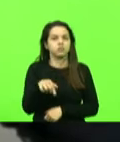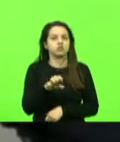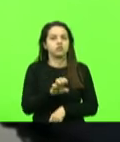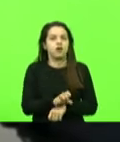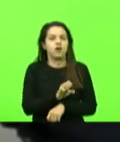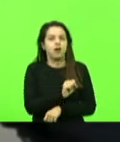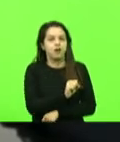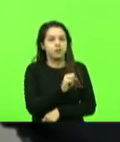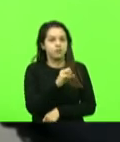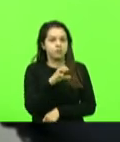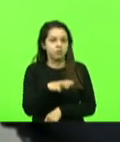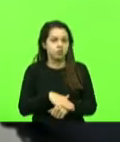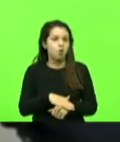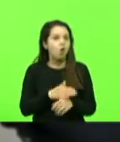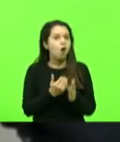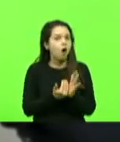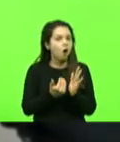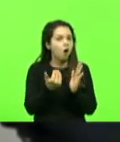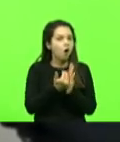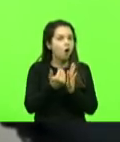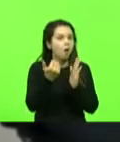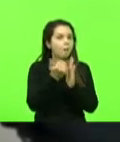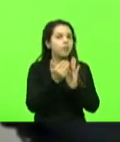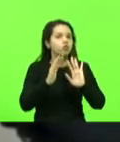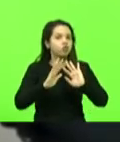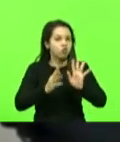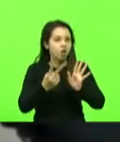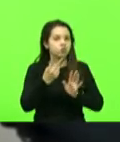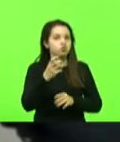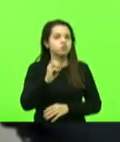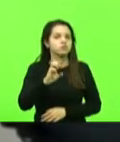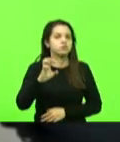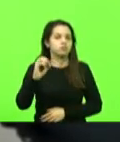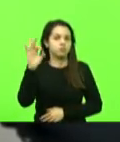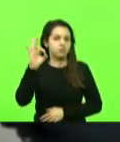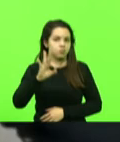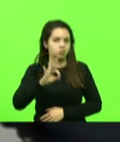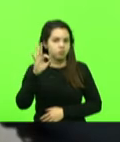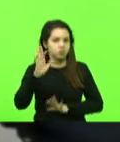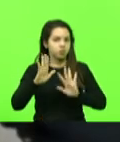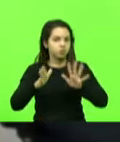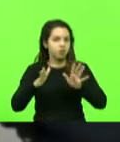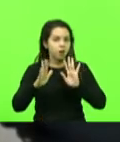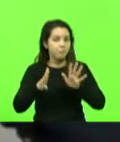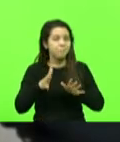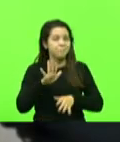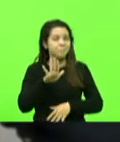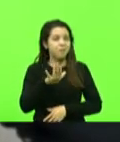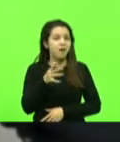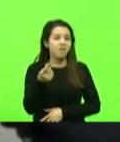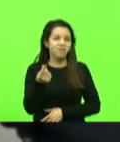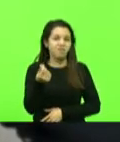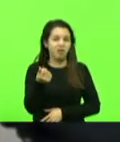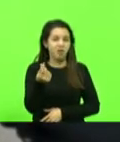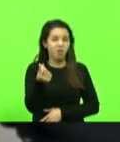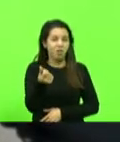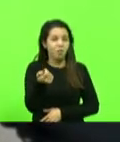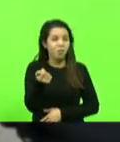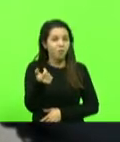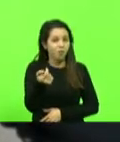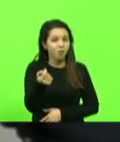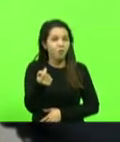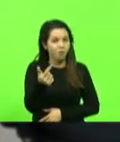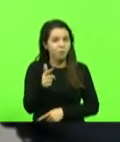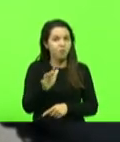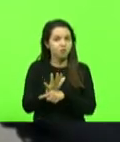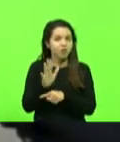que nós tivemos com mais de 200%, ainda é um valor simbólico para a efetivação da política